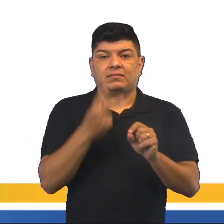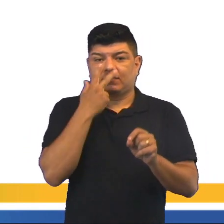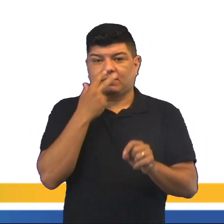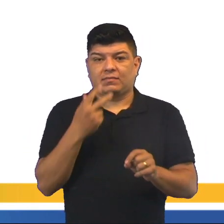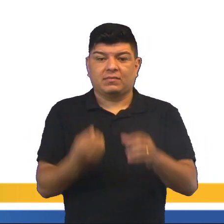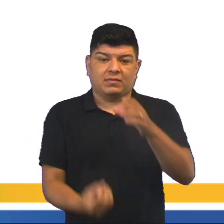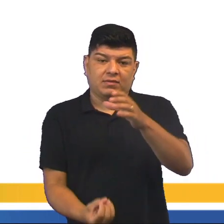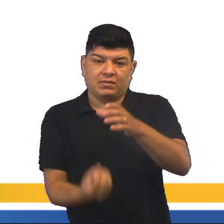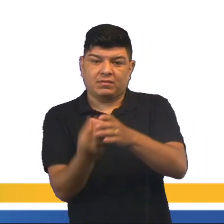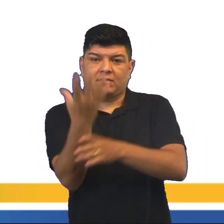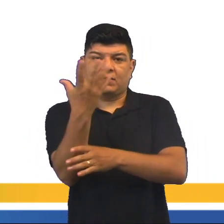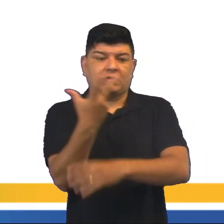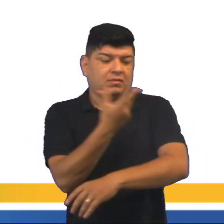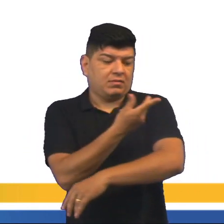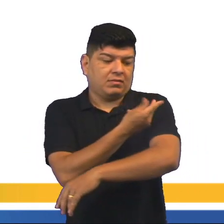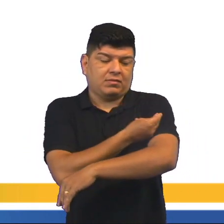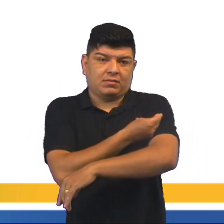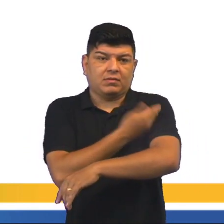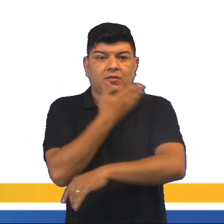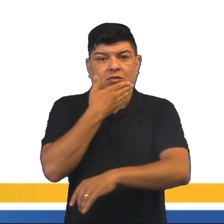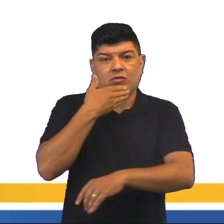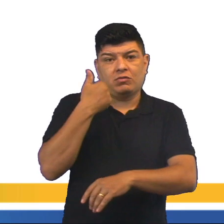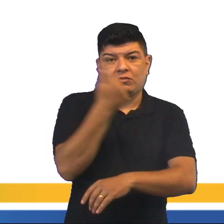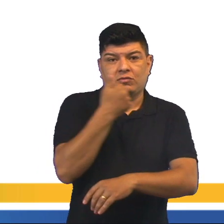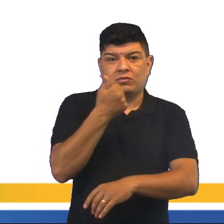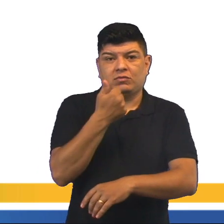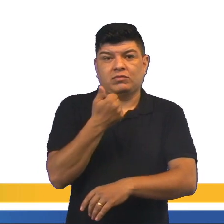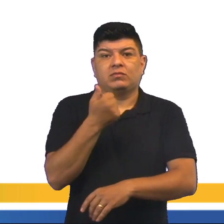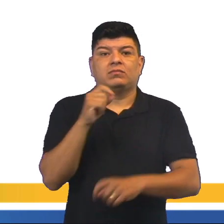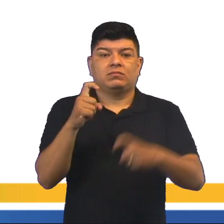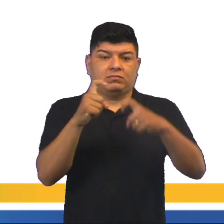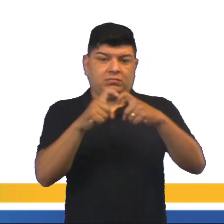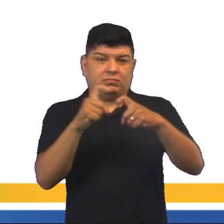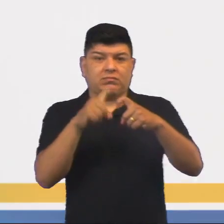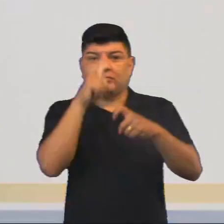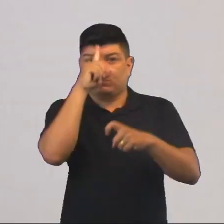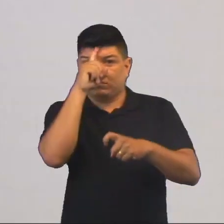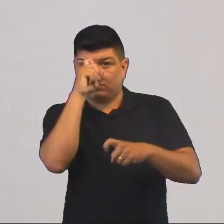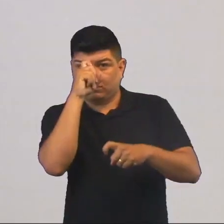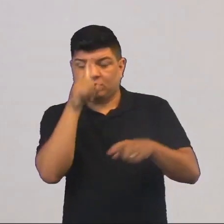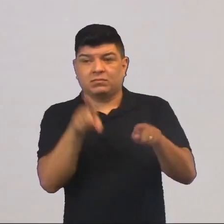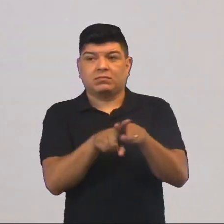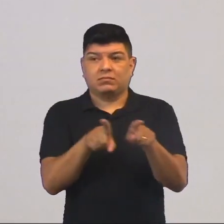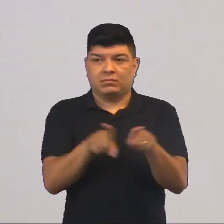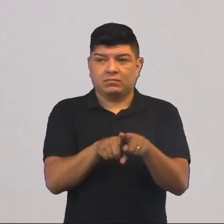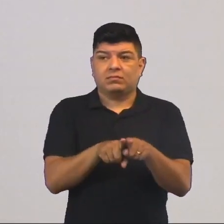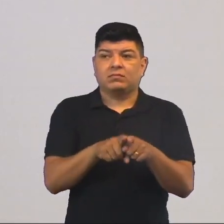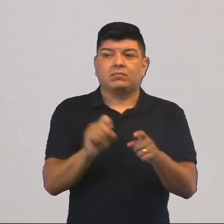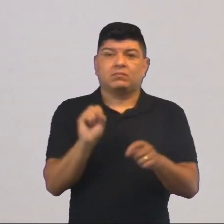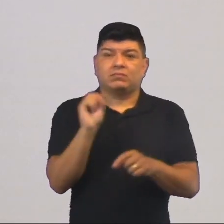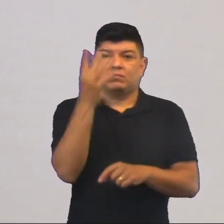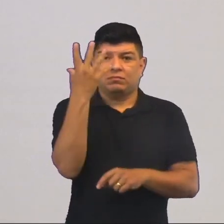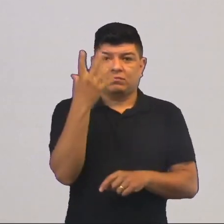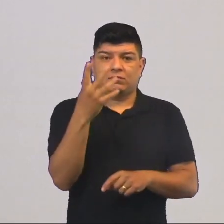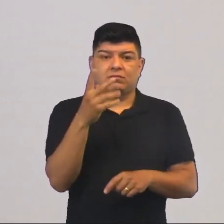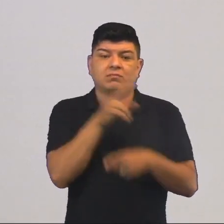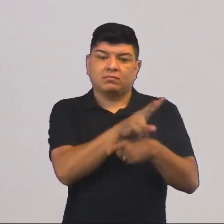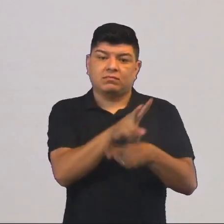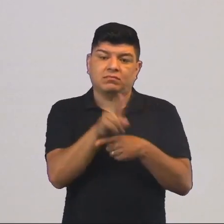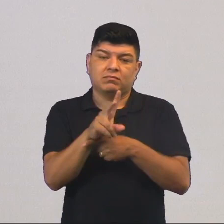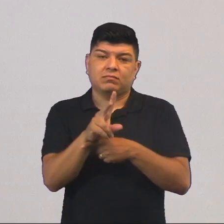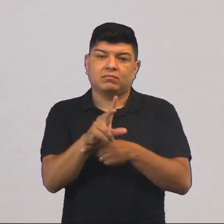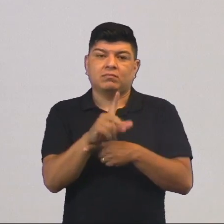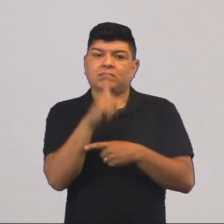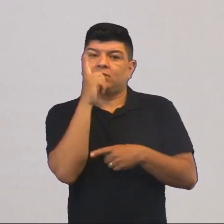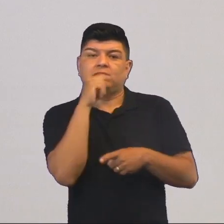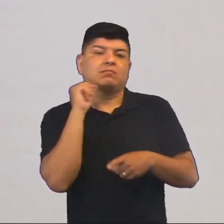das vacinas, houve a melhoria nas condições médico-hospitalar, né? E aconteceu o saneamento básico. Então,